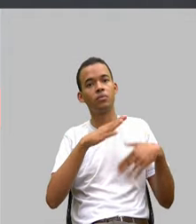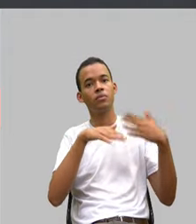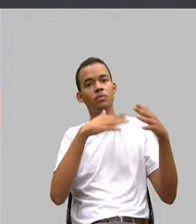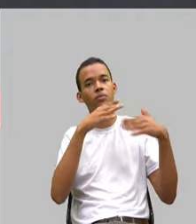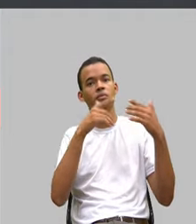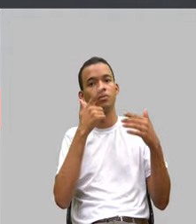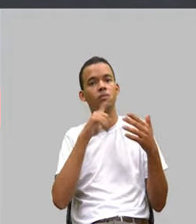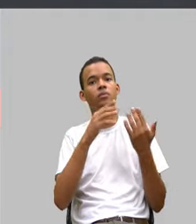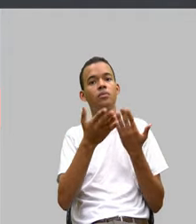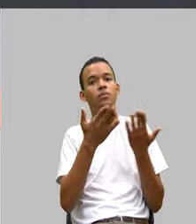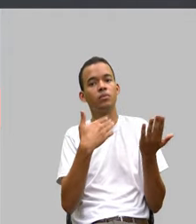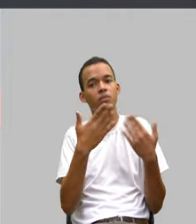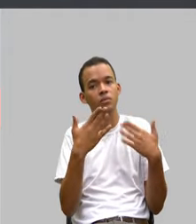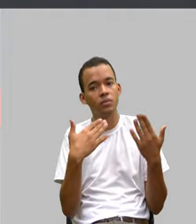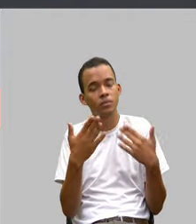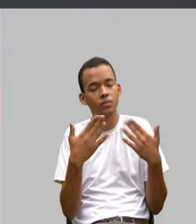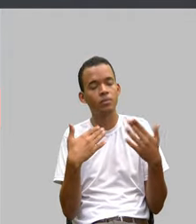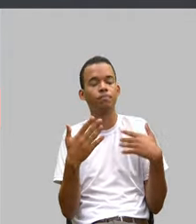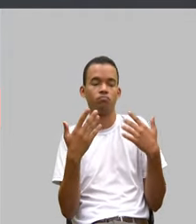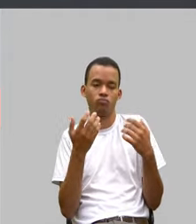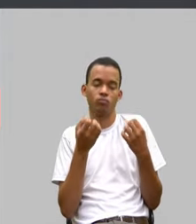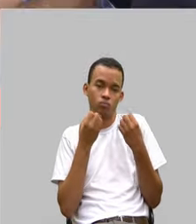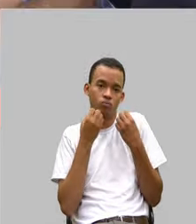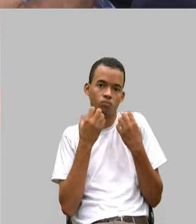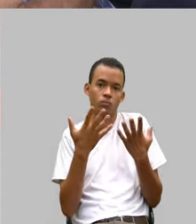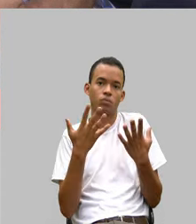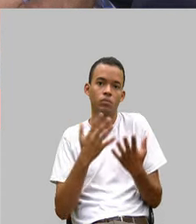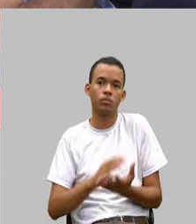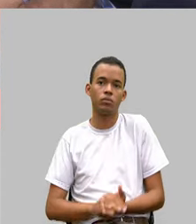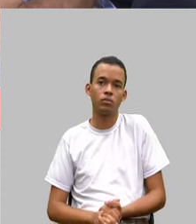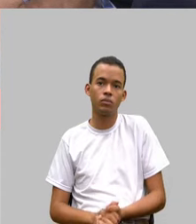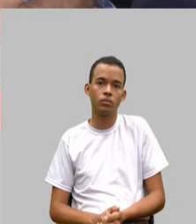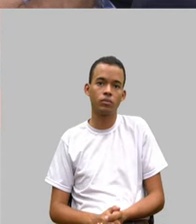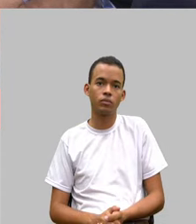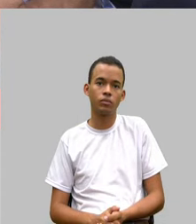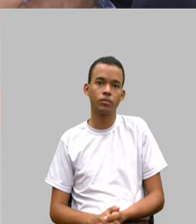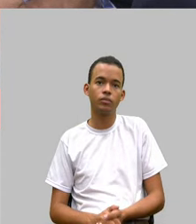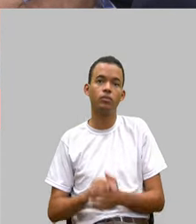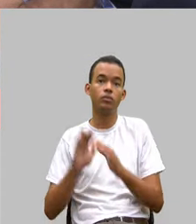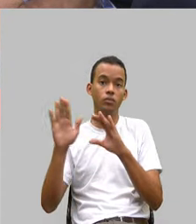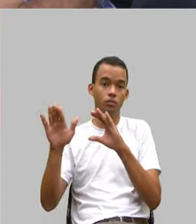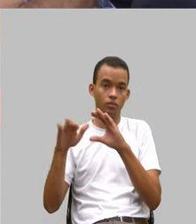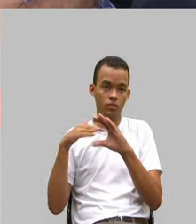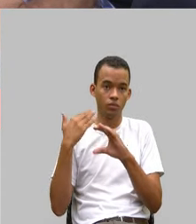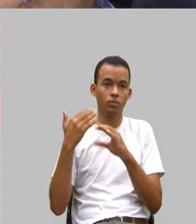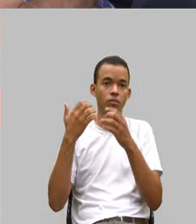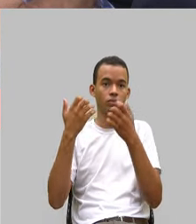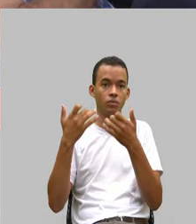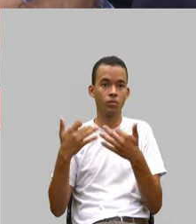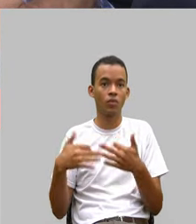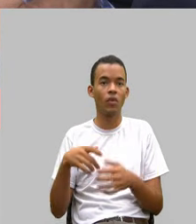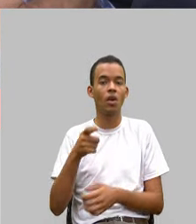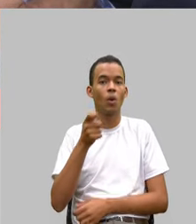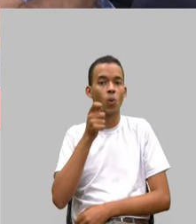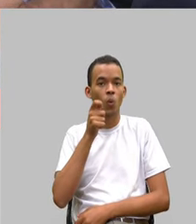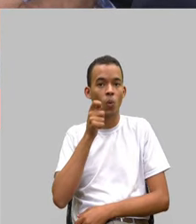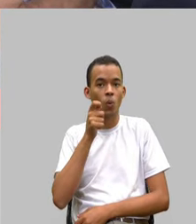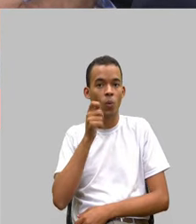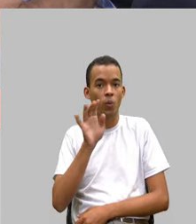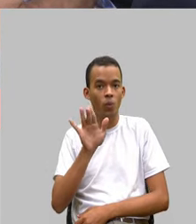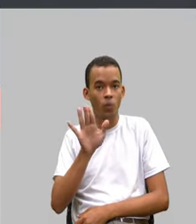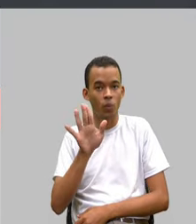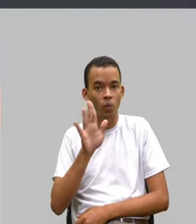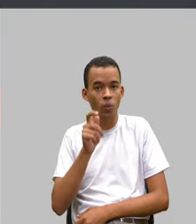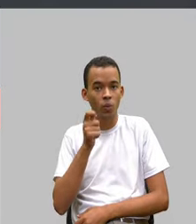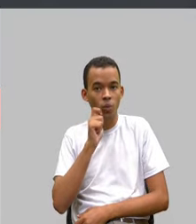coisas então eh eu recebi um e-mail falando que a maconha podia transformar a vida do Samuel eu